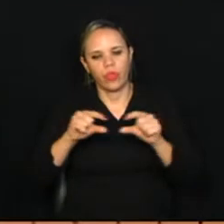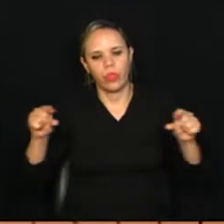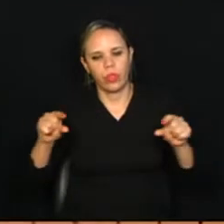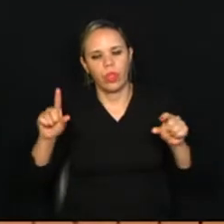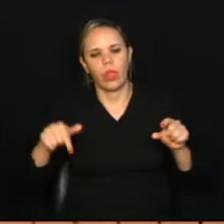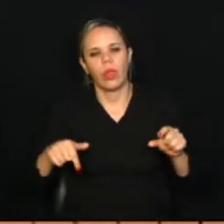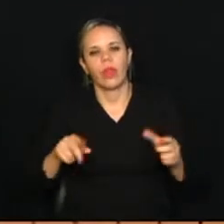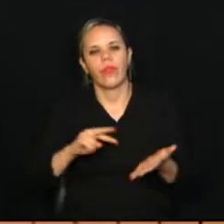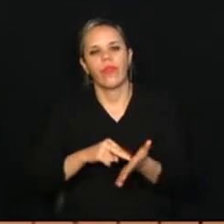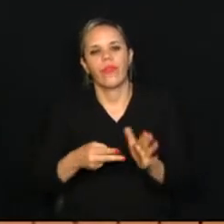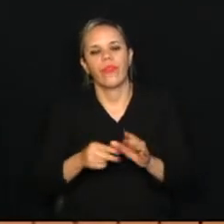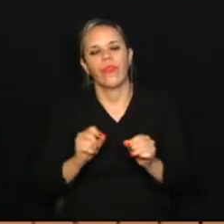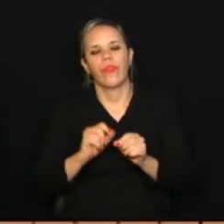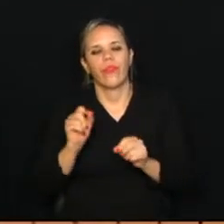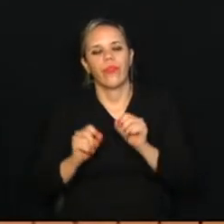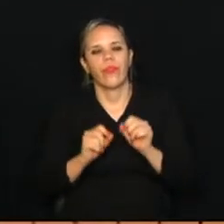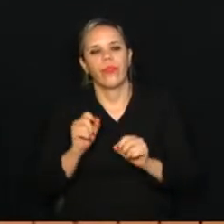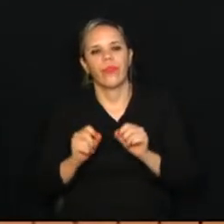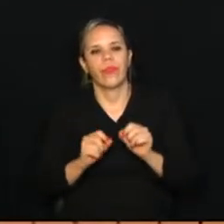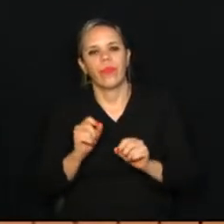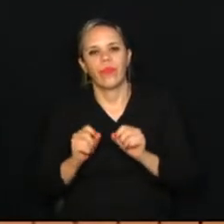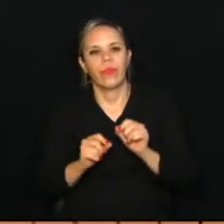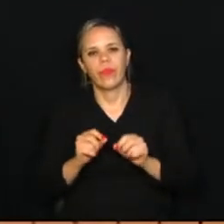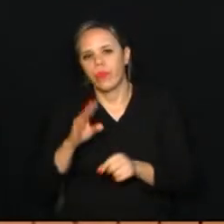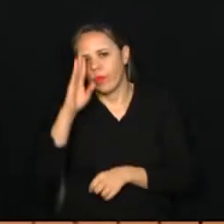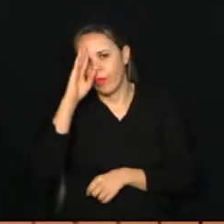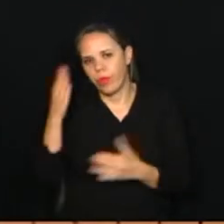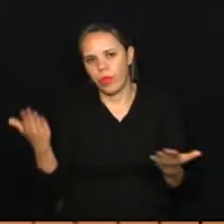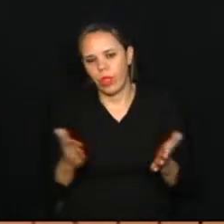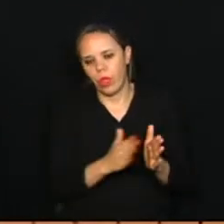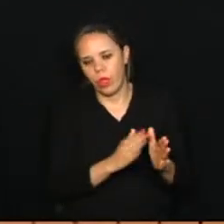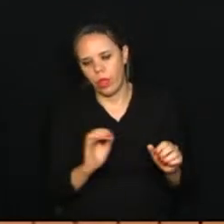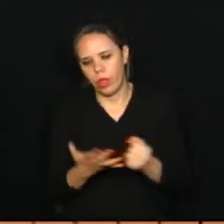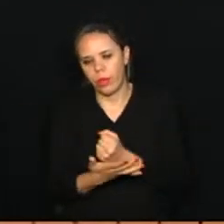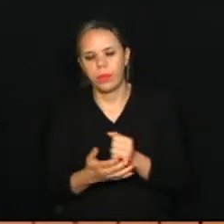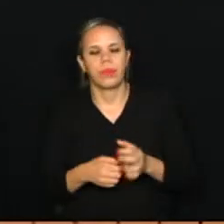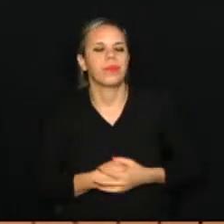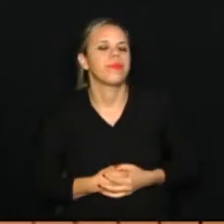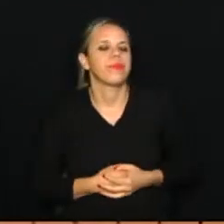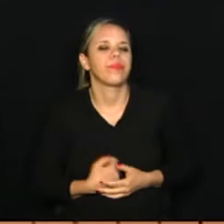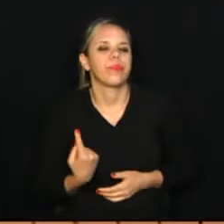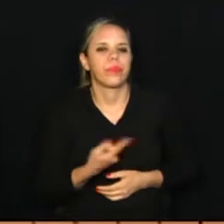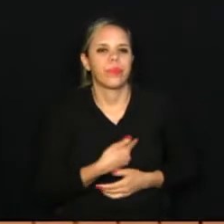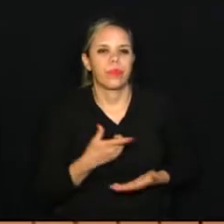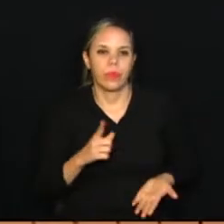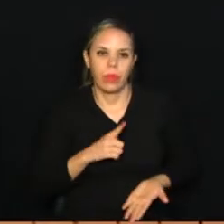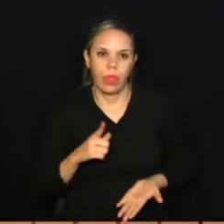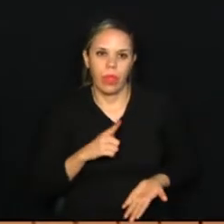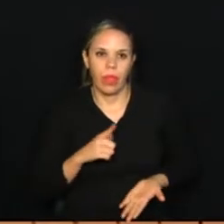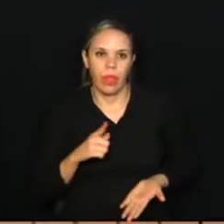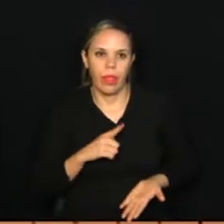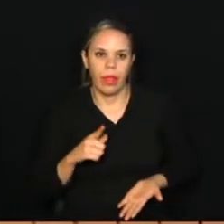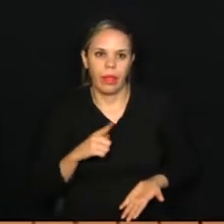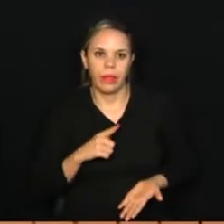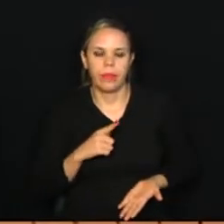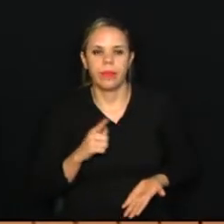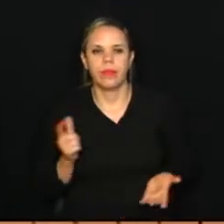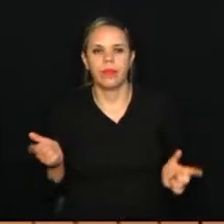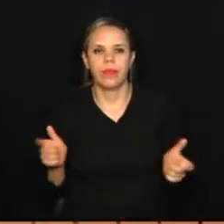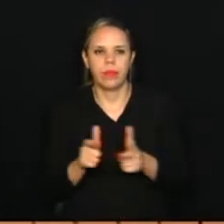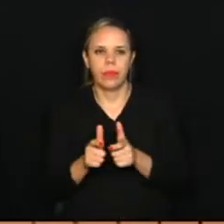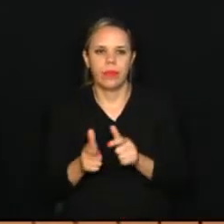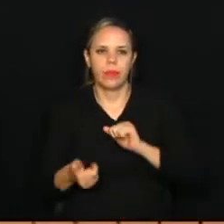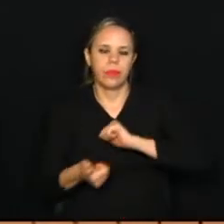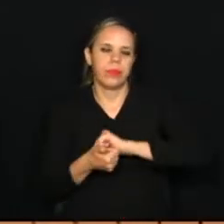Isso faz com que, principalmente agora durante a pandemia, a gente tenha uma perda de